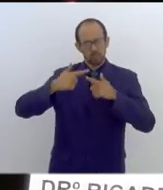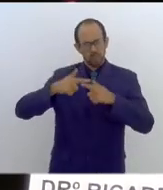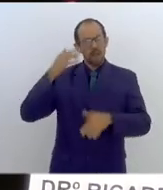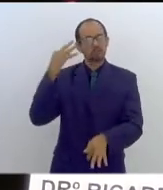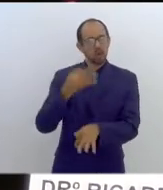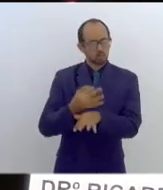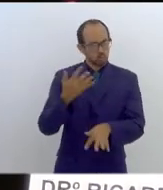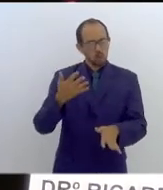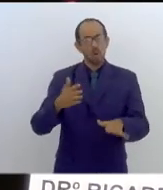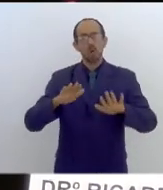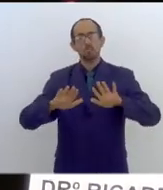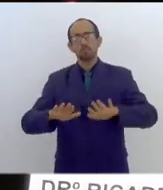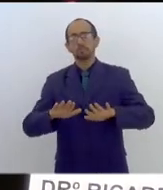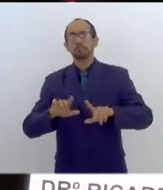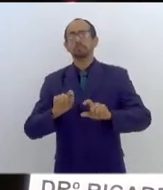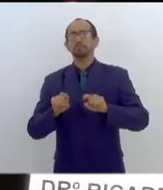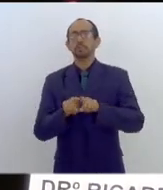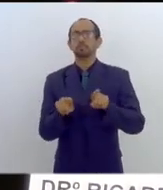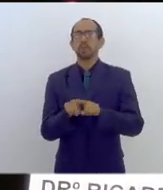o